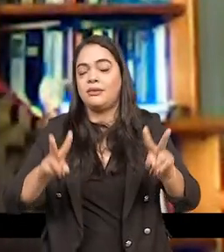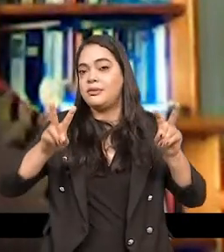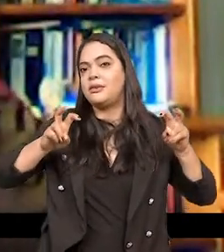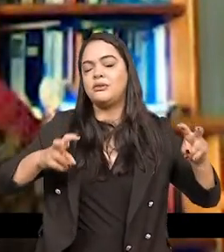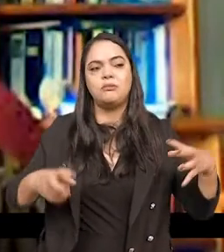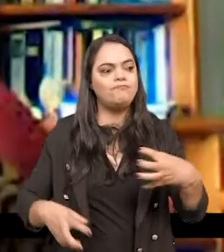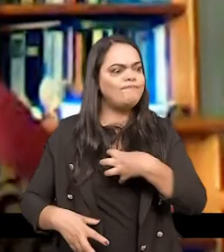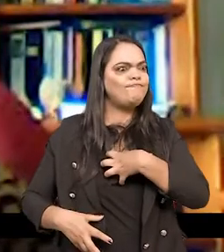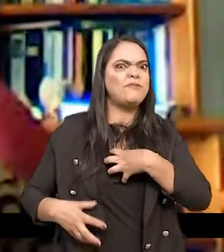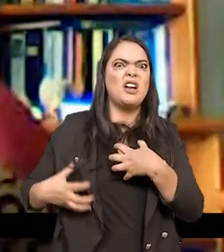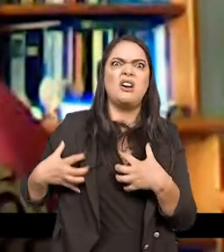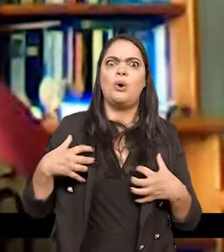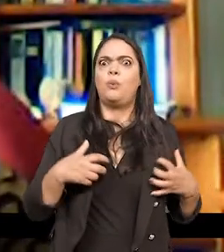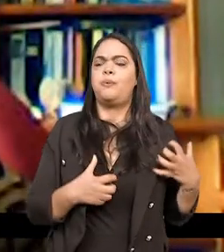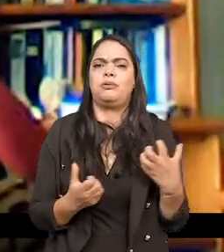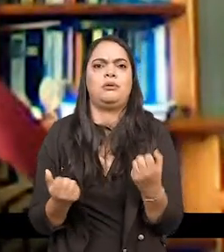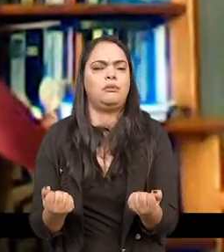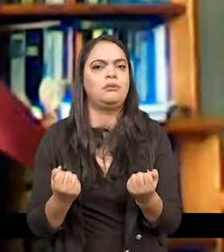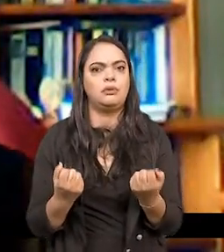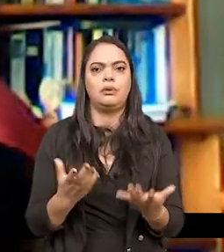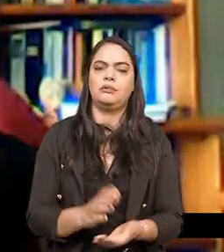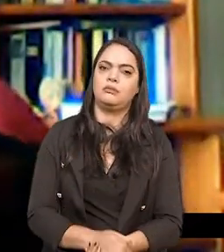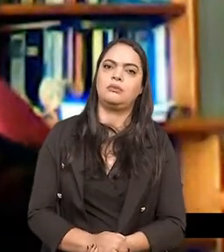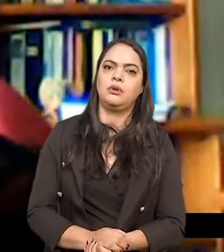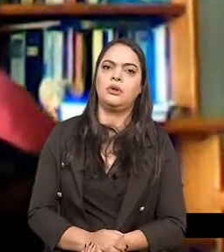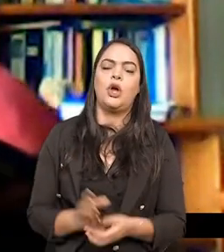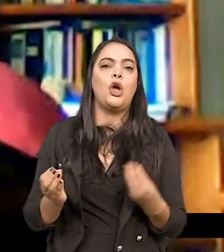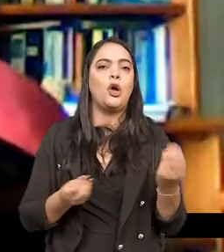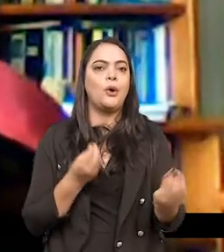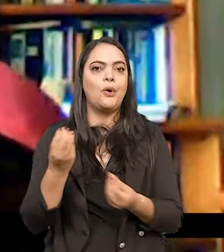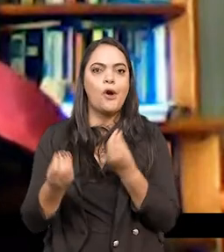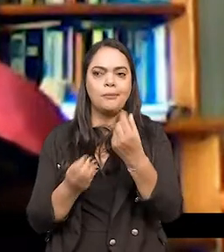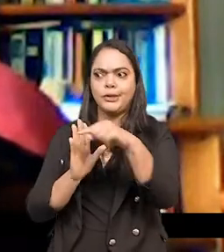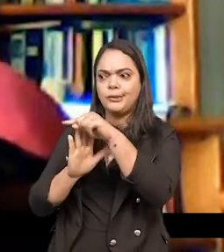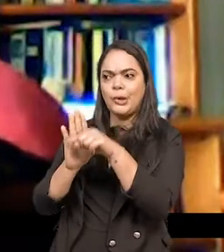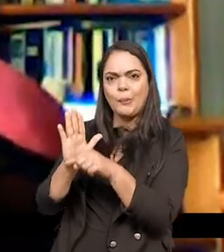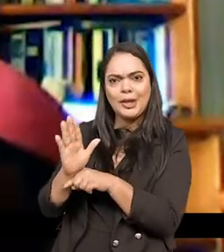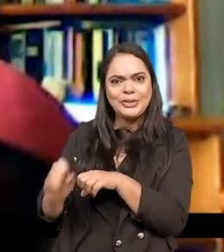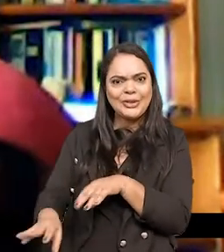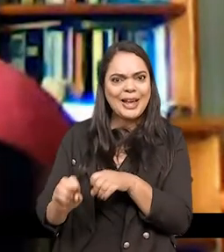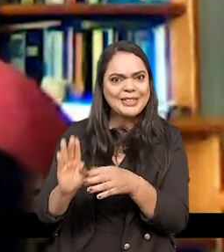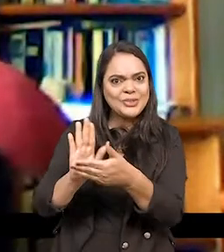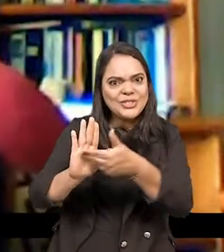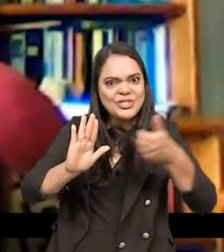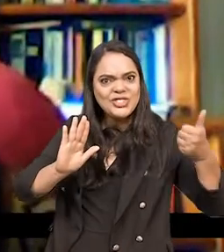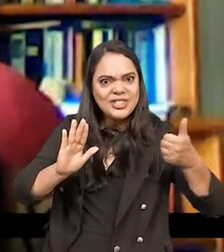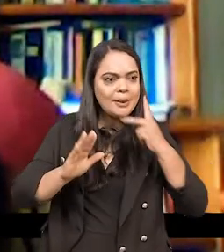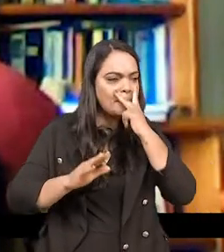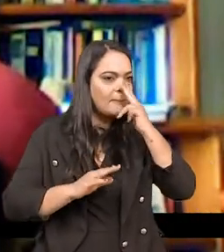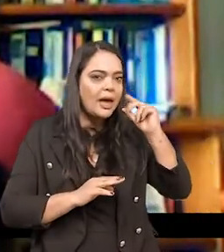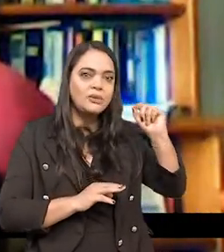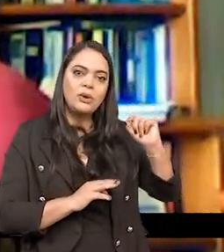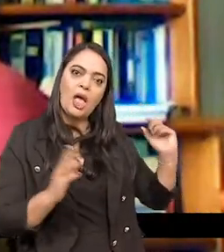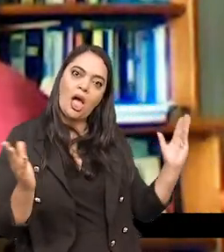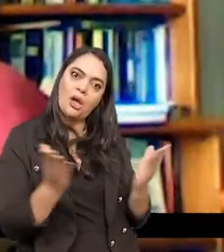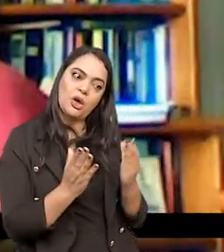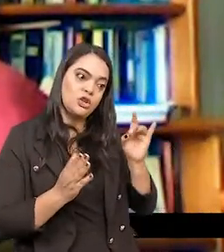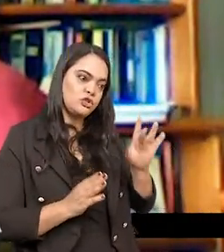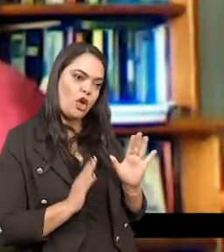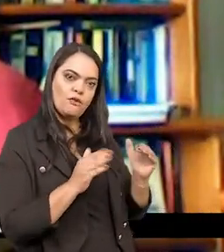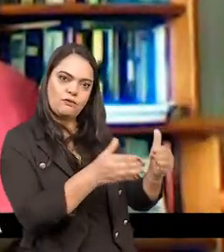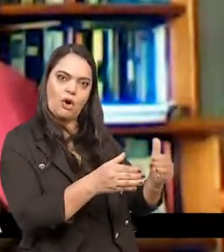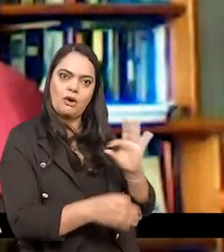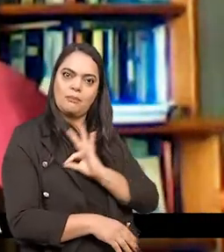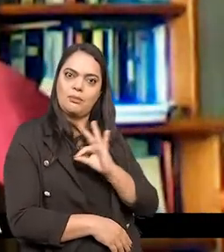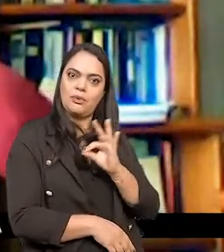mais incomodam. Tá? Que mais incomodam. Se retira dos planos aqui e quase que vira caso de polícia, não é?